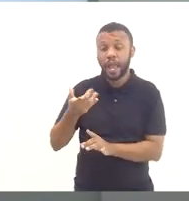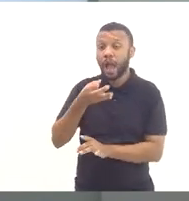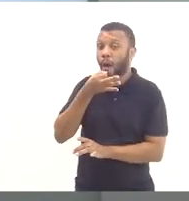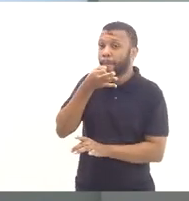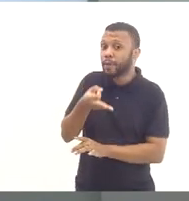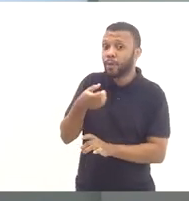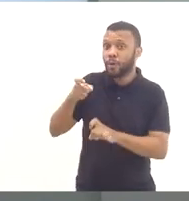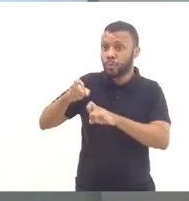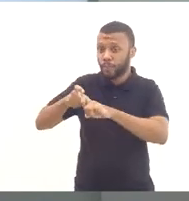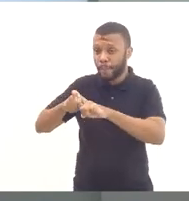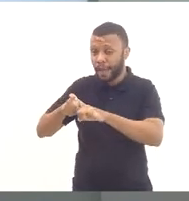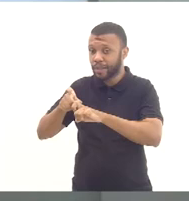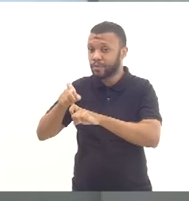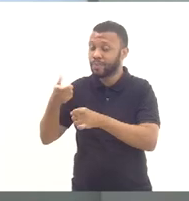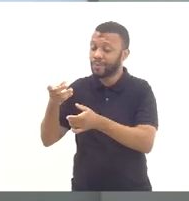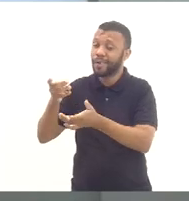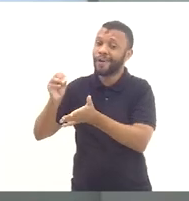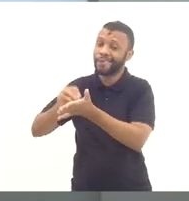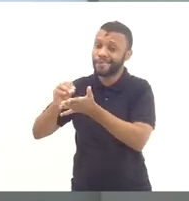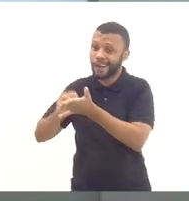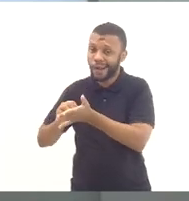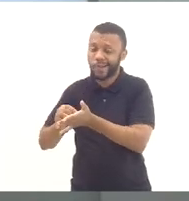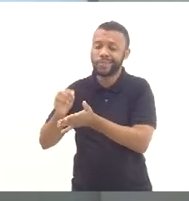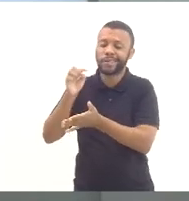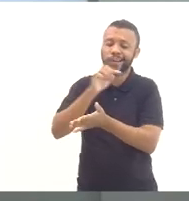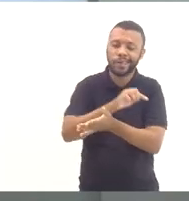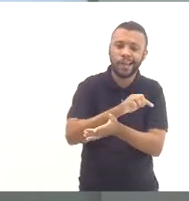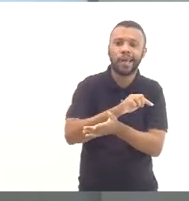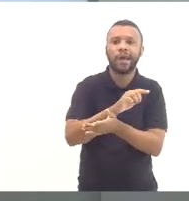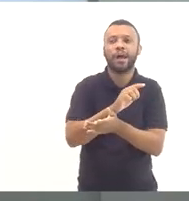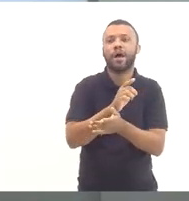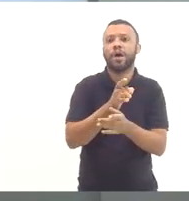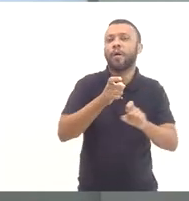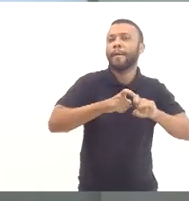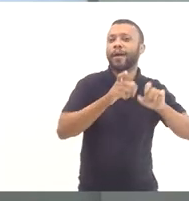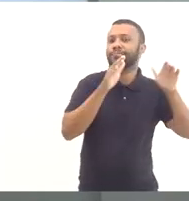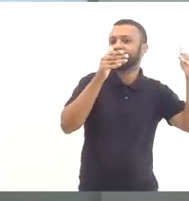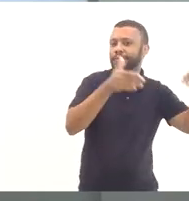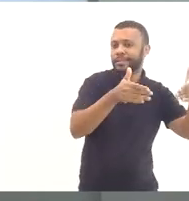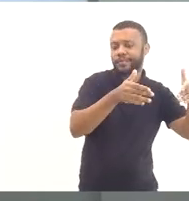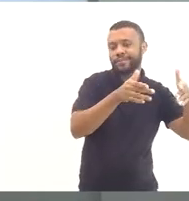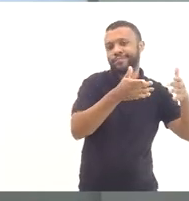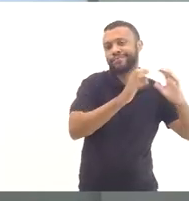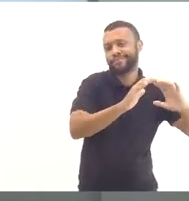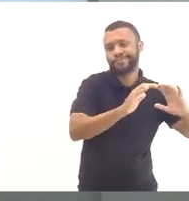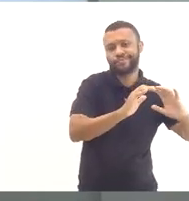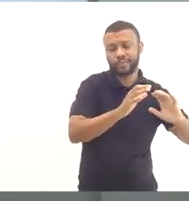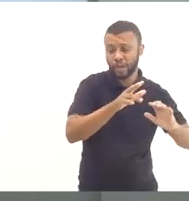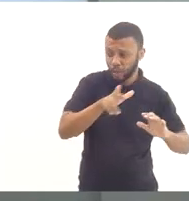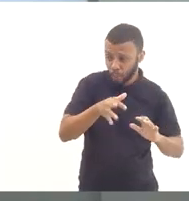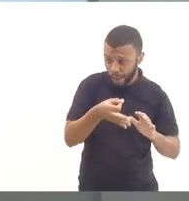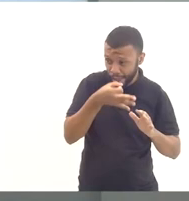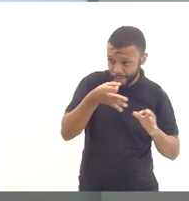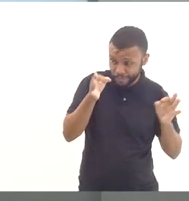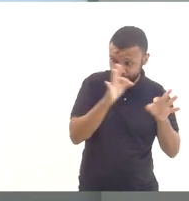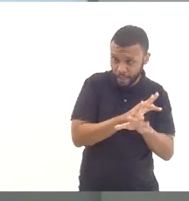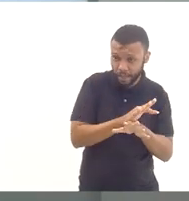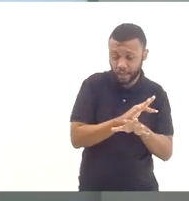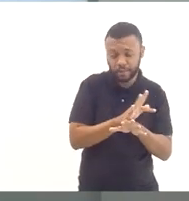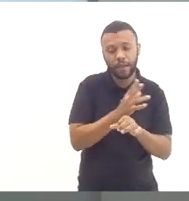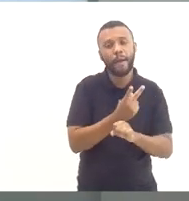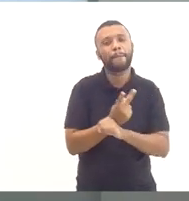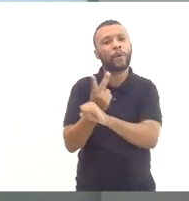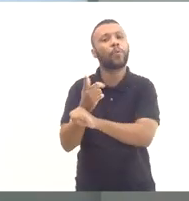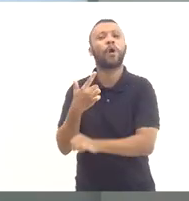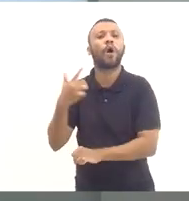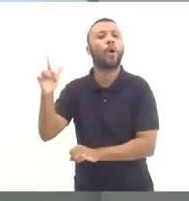para você não é suficiente se a minha palavra não é suficiente procura outro médico a espécie é não não não